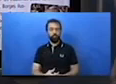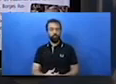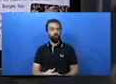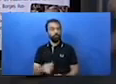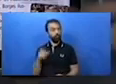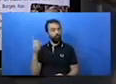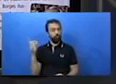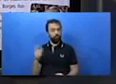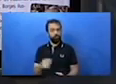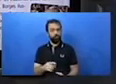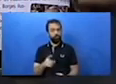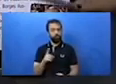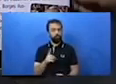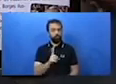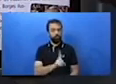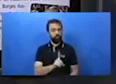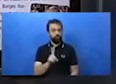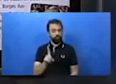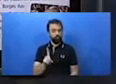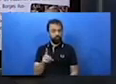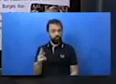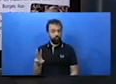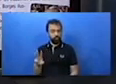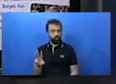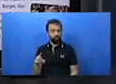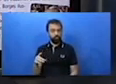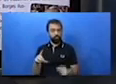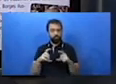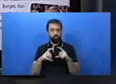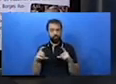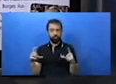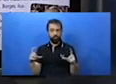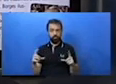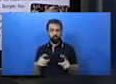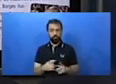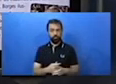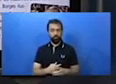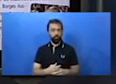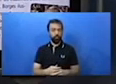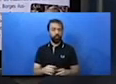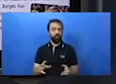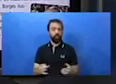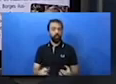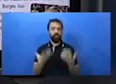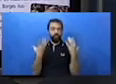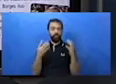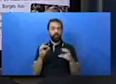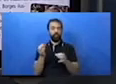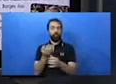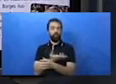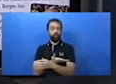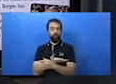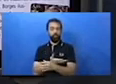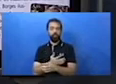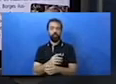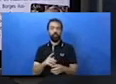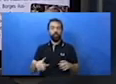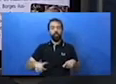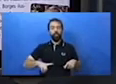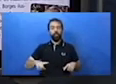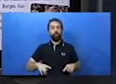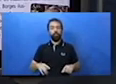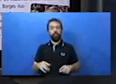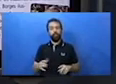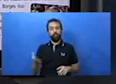e aqui, ó, a 13ª. Quando a festa terminou, voltaram às atividades e muitos deles saíram